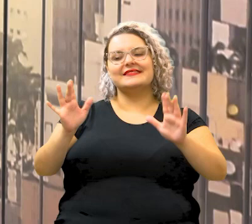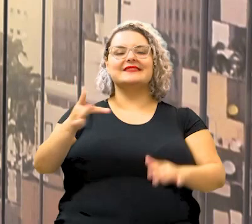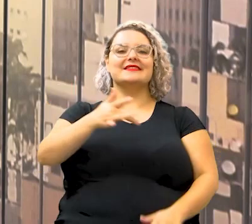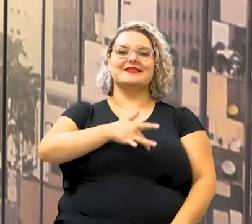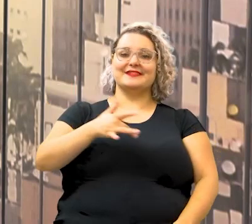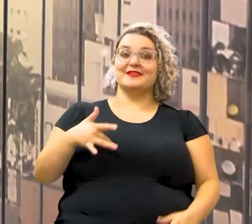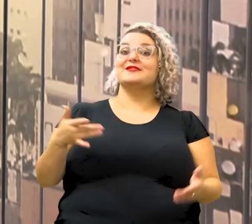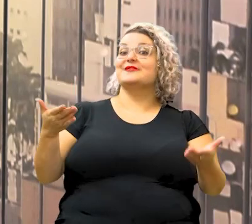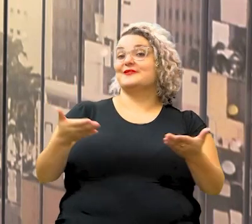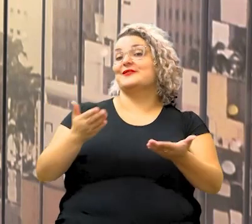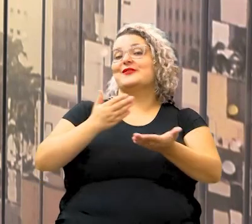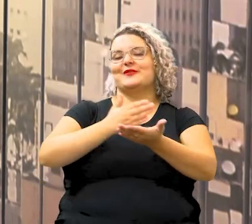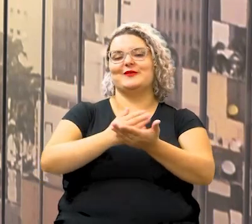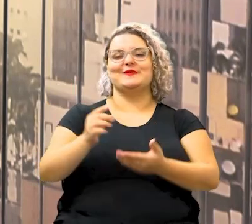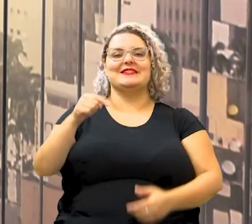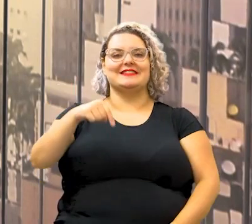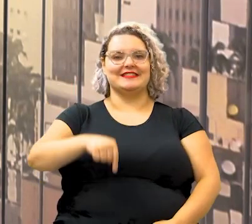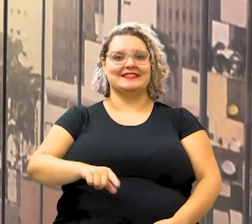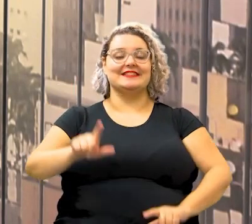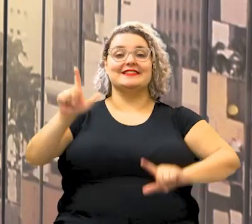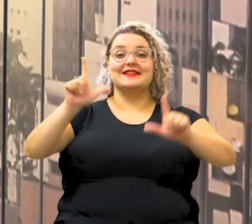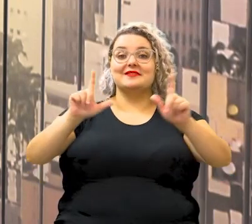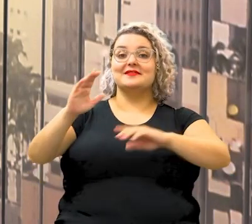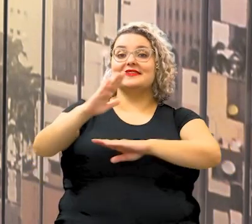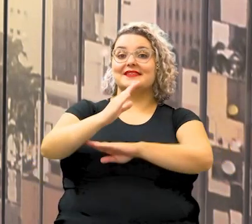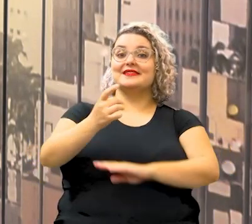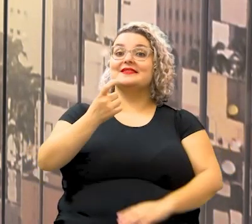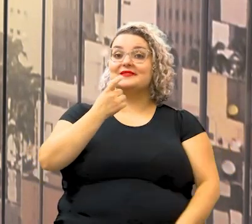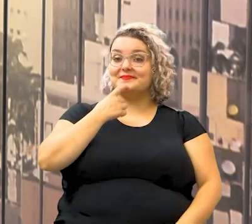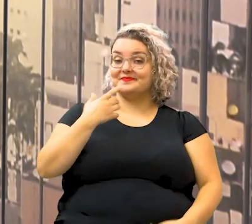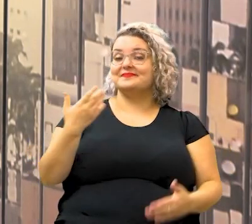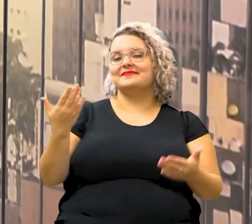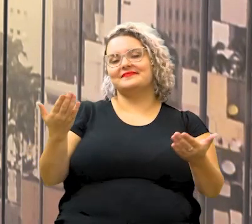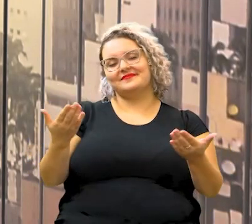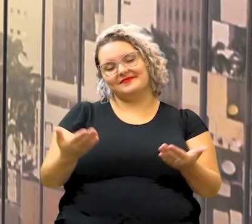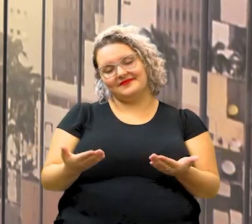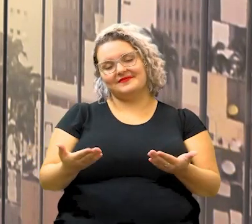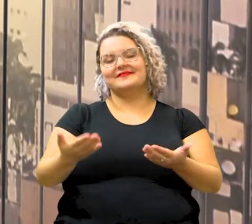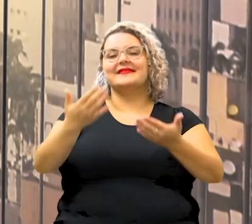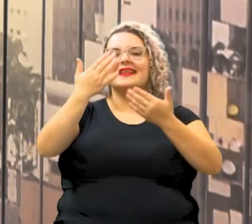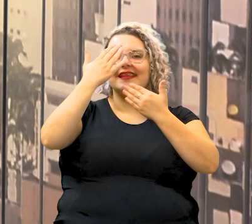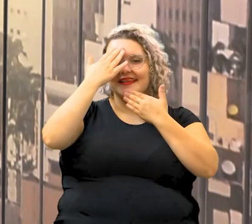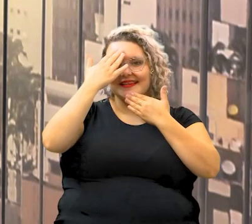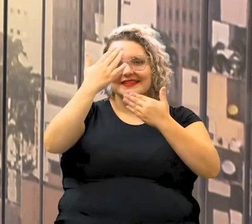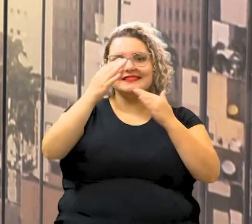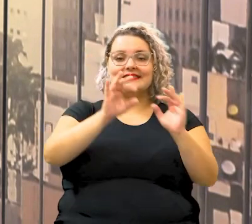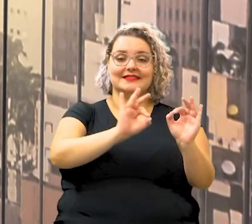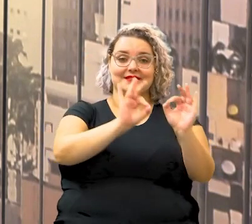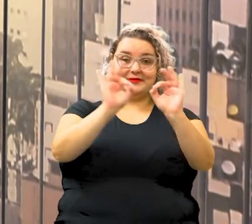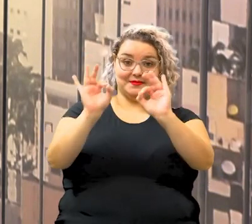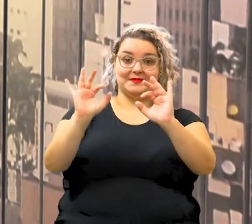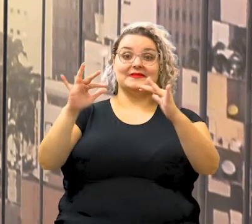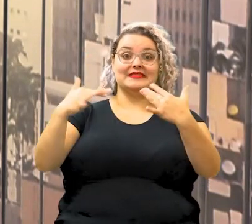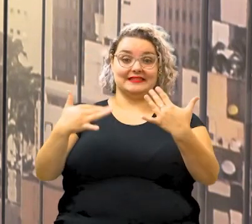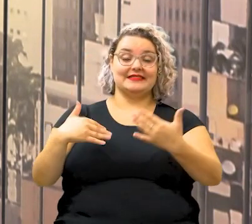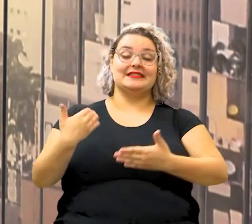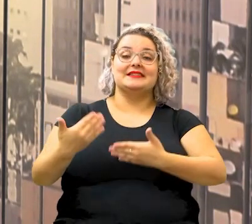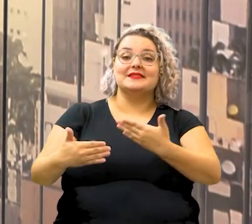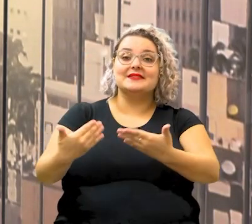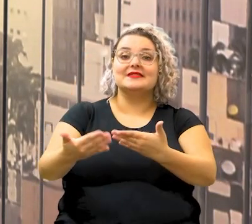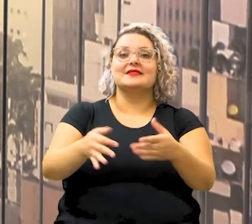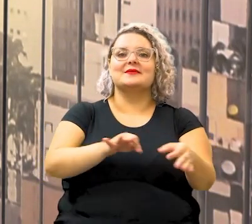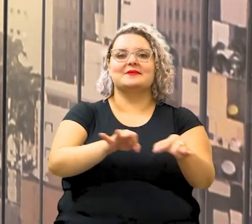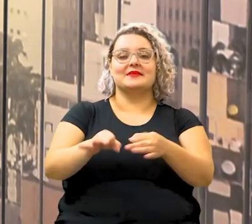Olá, mais um Saúde Agora, começando aqui pela tela da TV Câmara Campinas, e desde já eu agradeço a sua companhia e audiência ao longo da